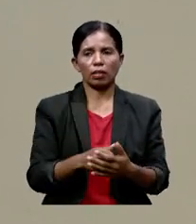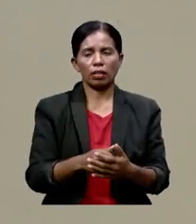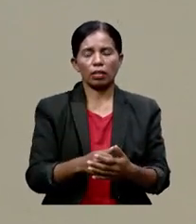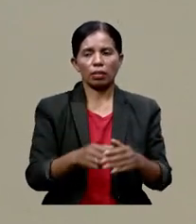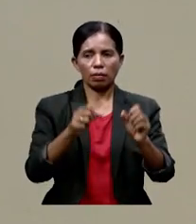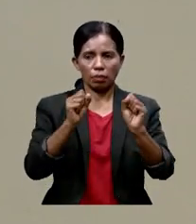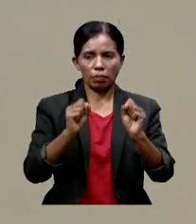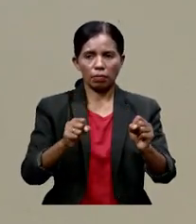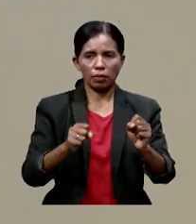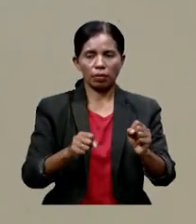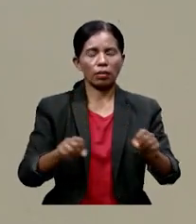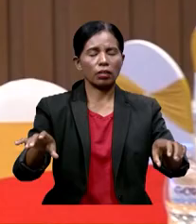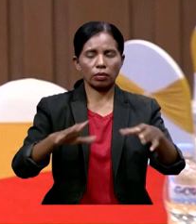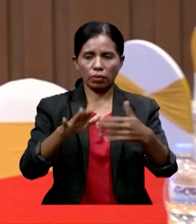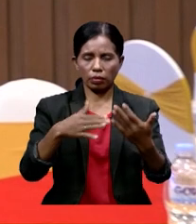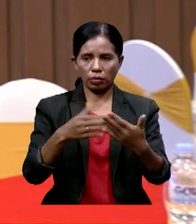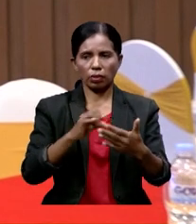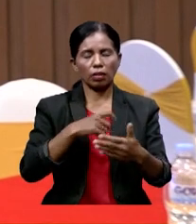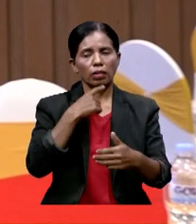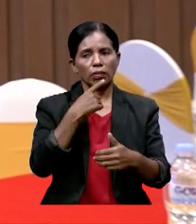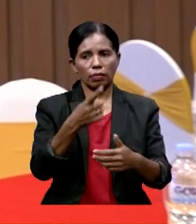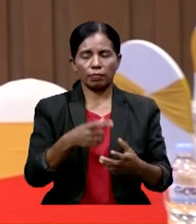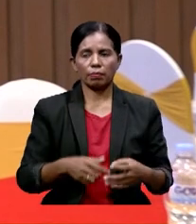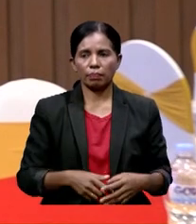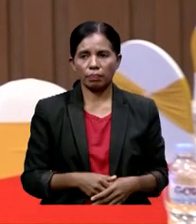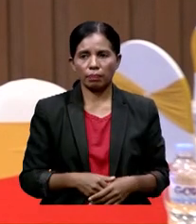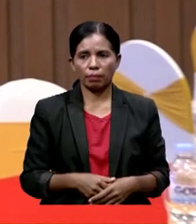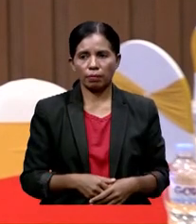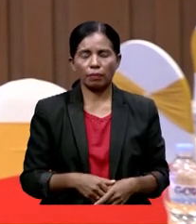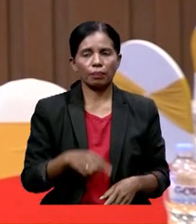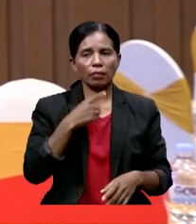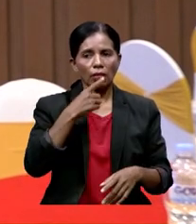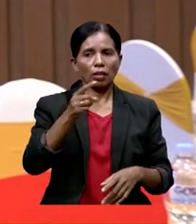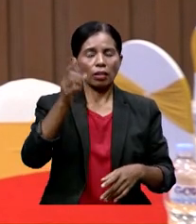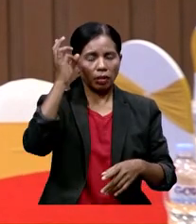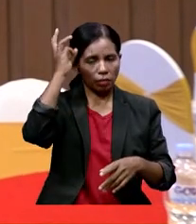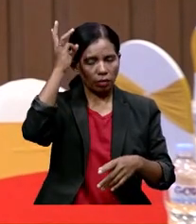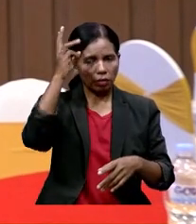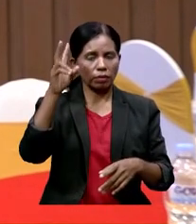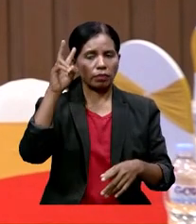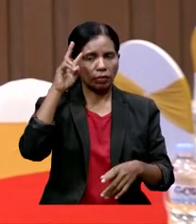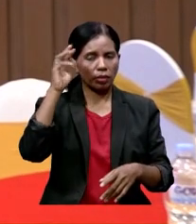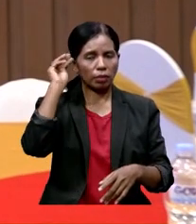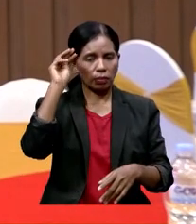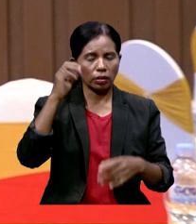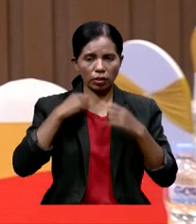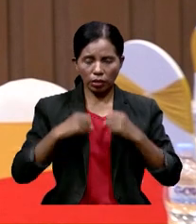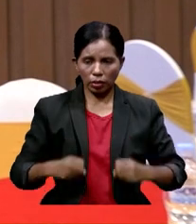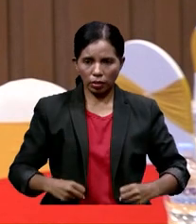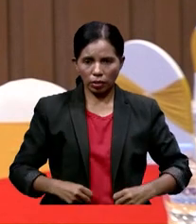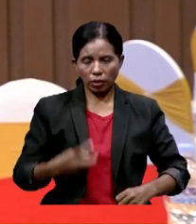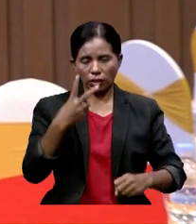nebe lebe cobre serviço sira nebe o hena tema nene Hatamba preocupação, né? Vice-ministro de Saúde,